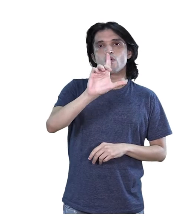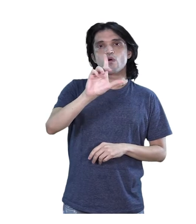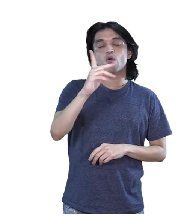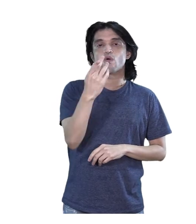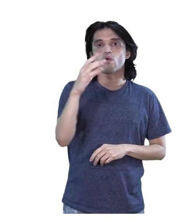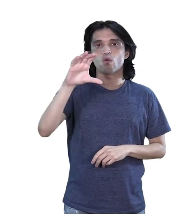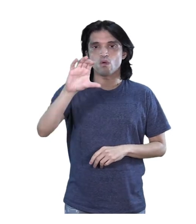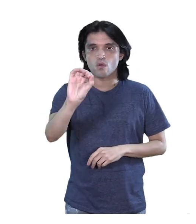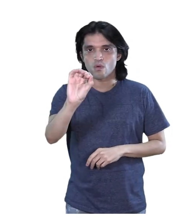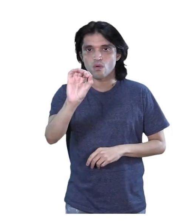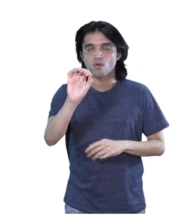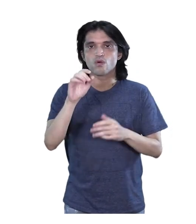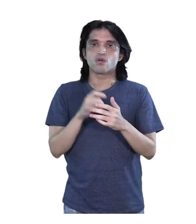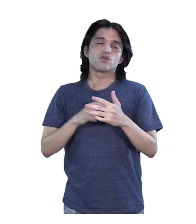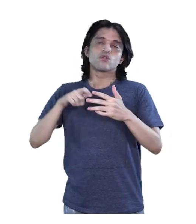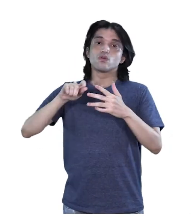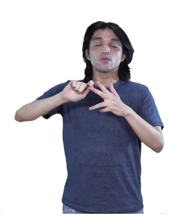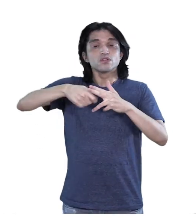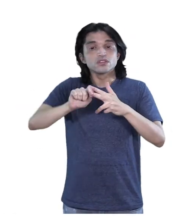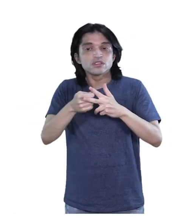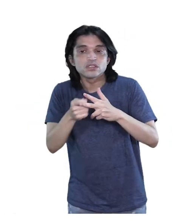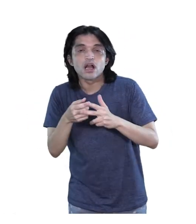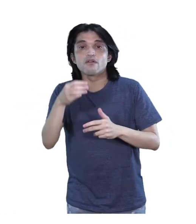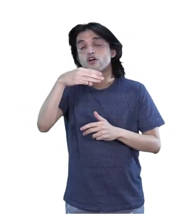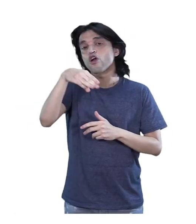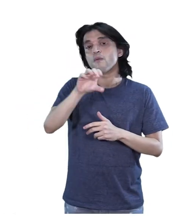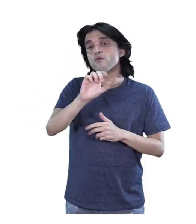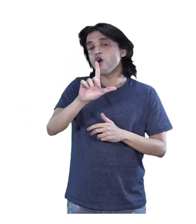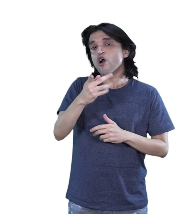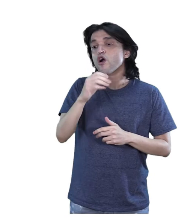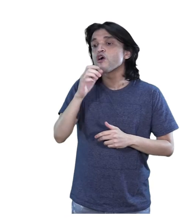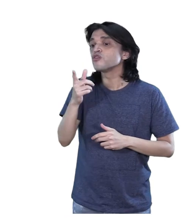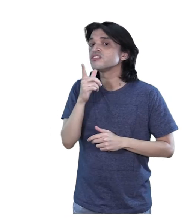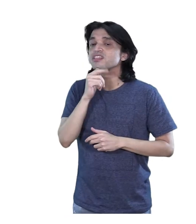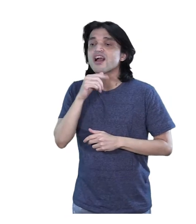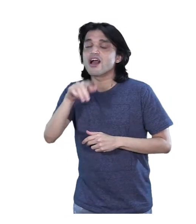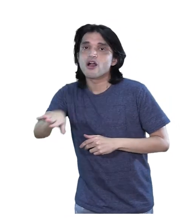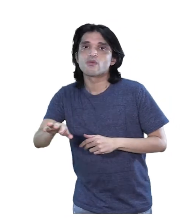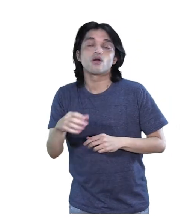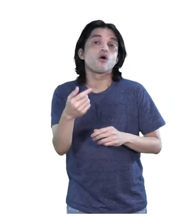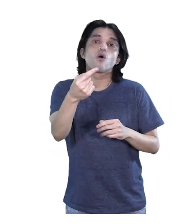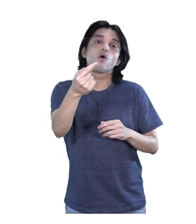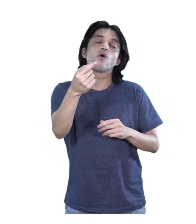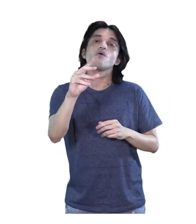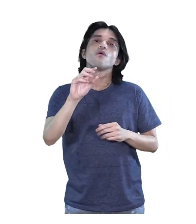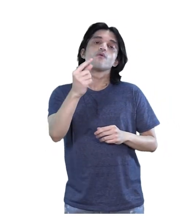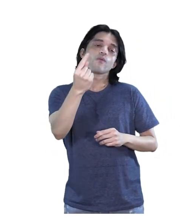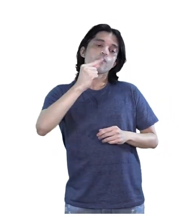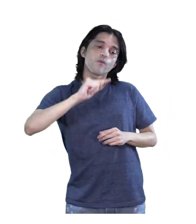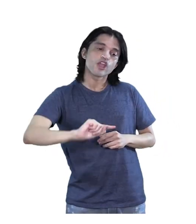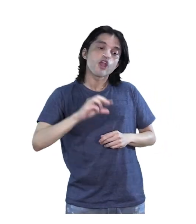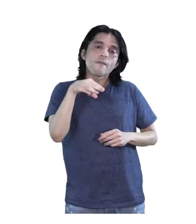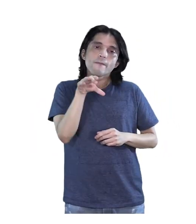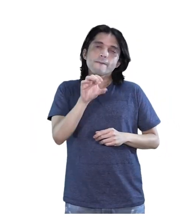verbo molhar, e molho, molho de tomates, com O fechado. E os parônimos, que